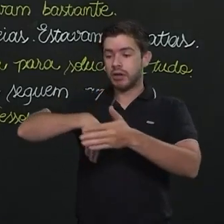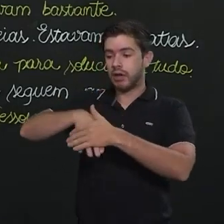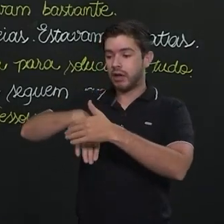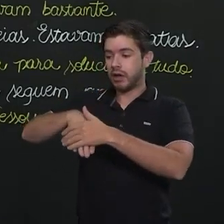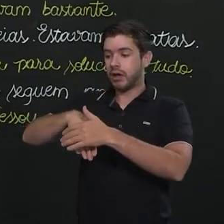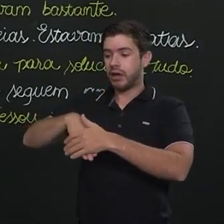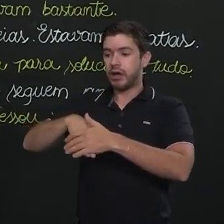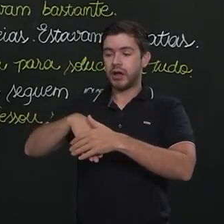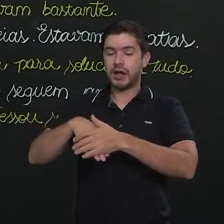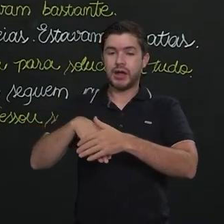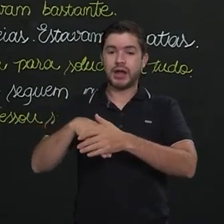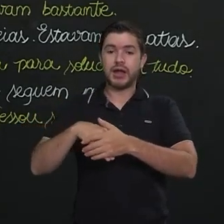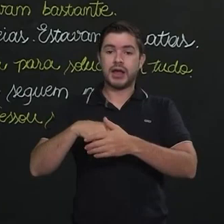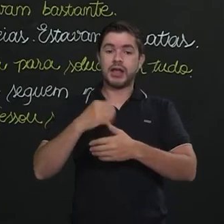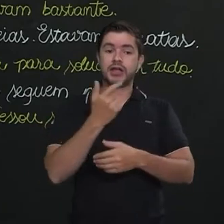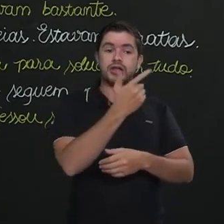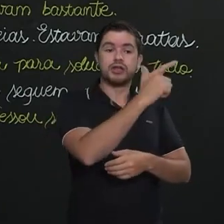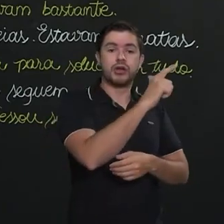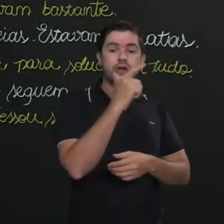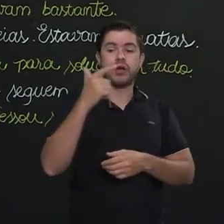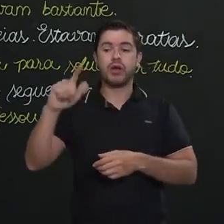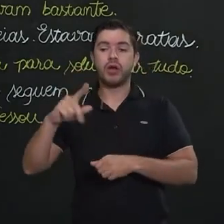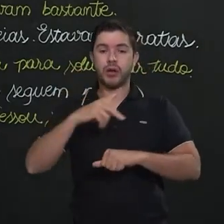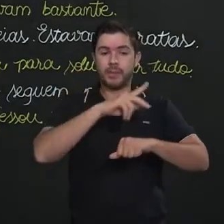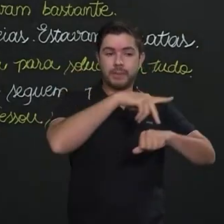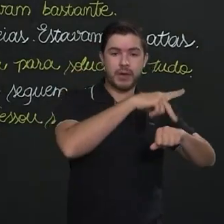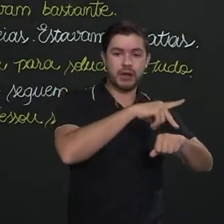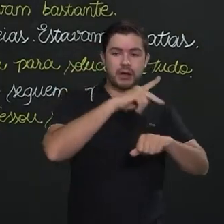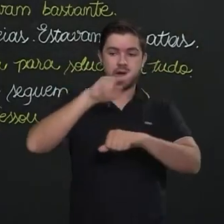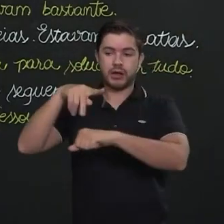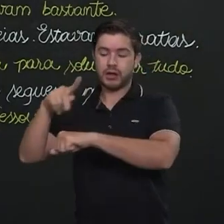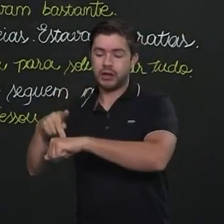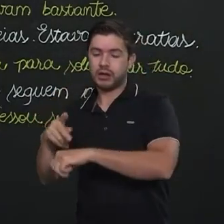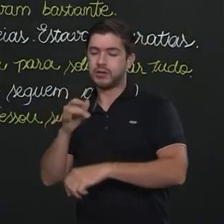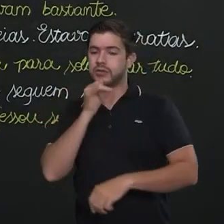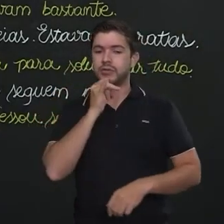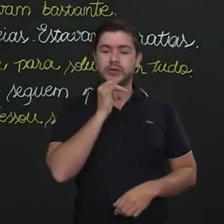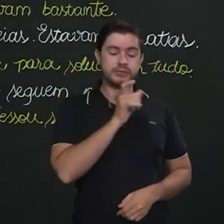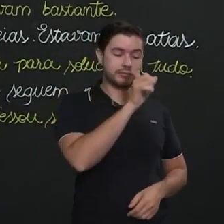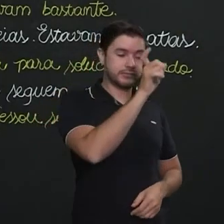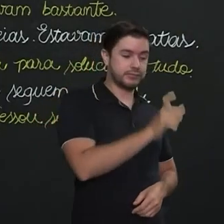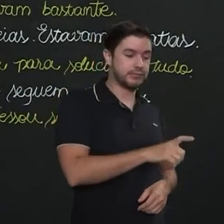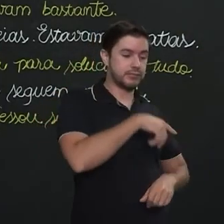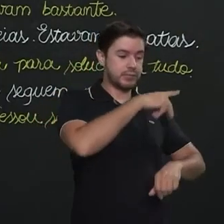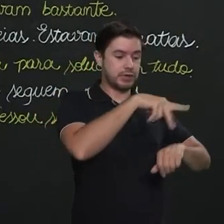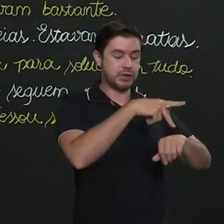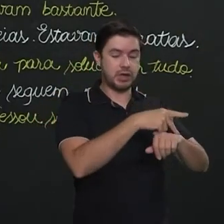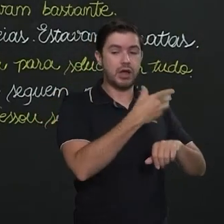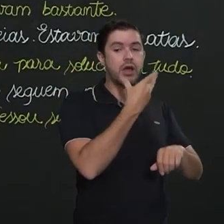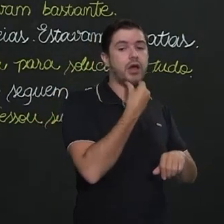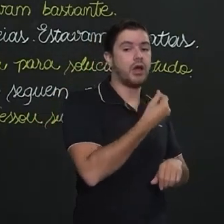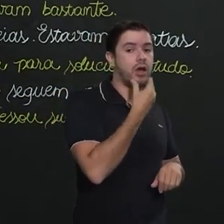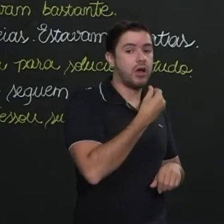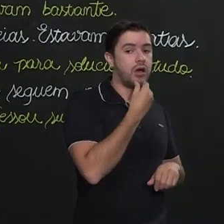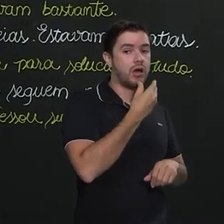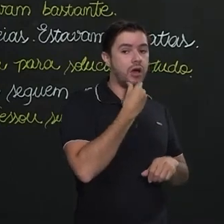e colombiano. Então, se eu marco aqui no começo os jogadores com o artigo